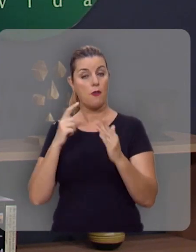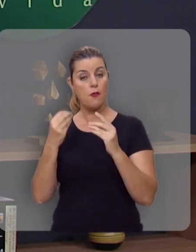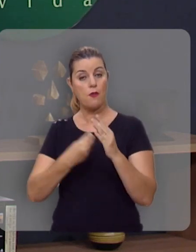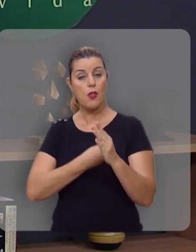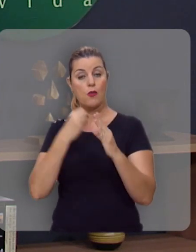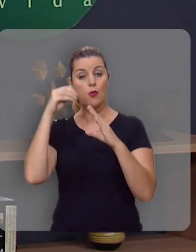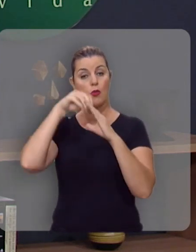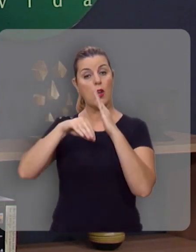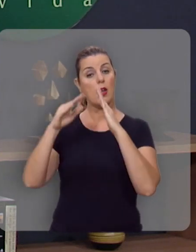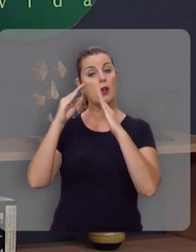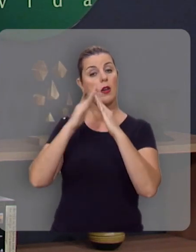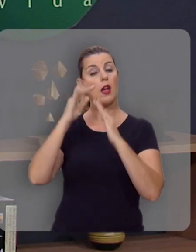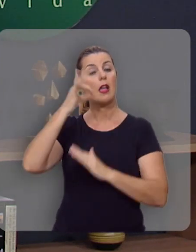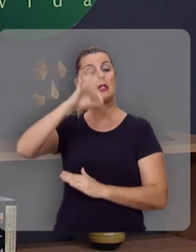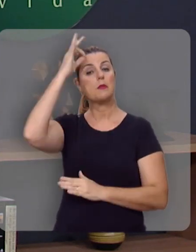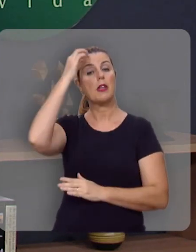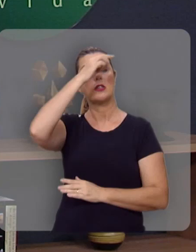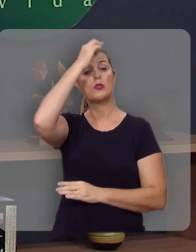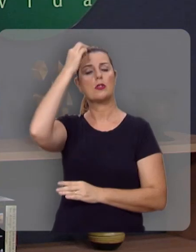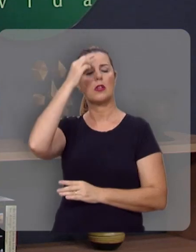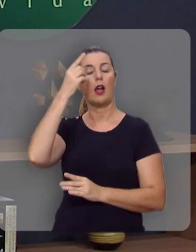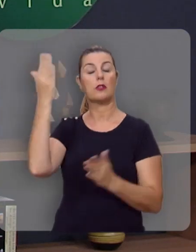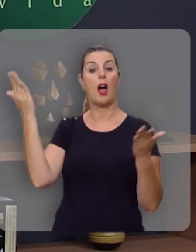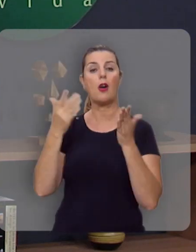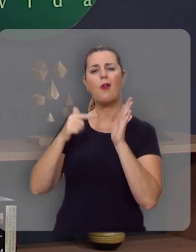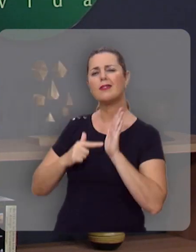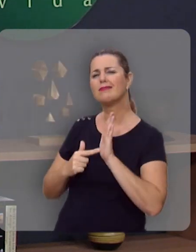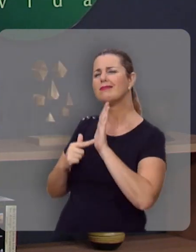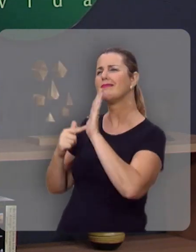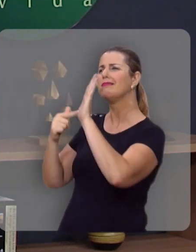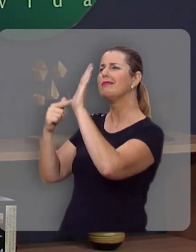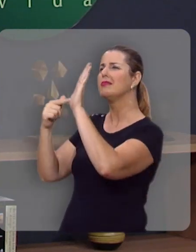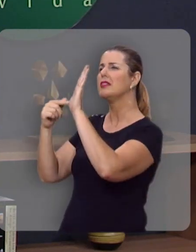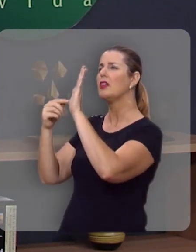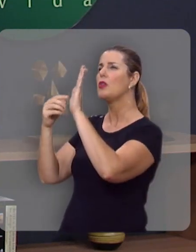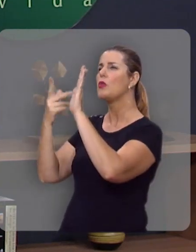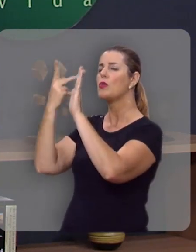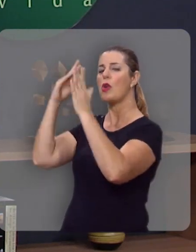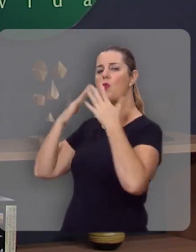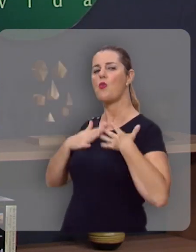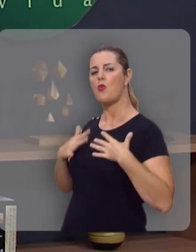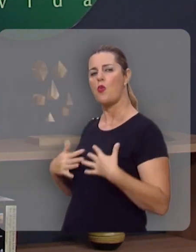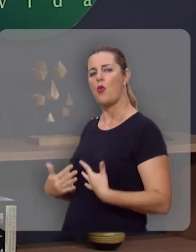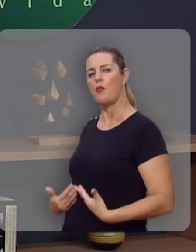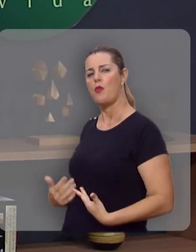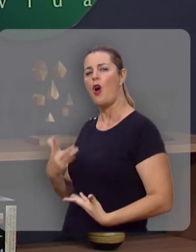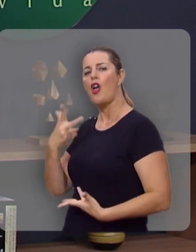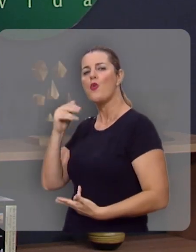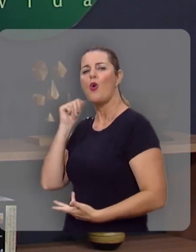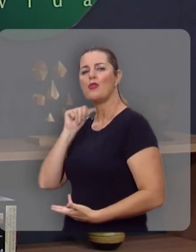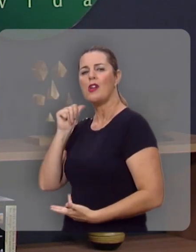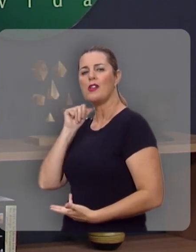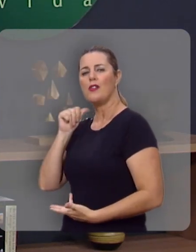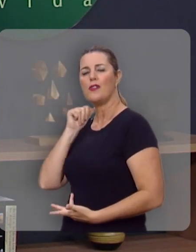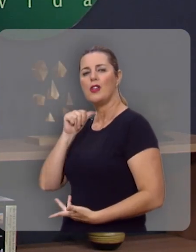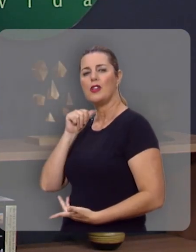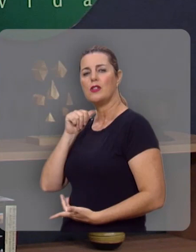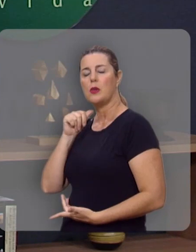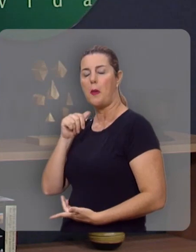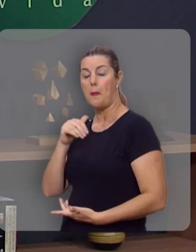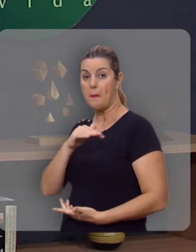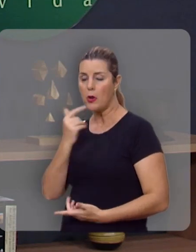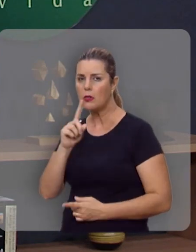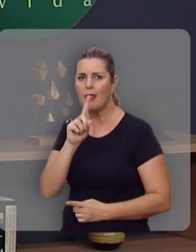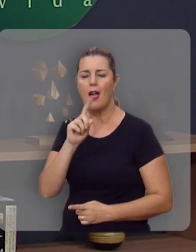Espírito Santo. E você então apresenta a Deus o seu corpo. Como